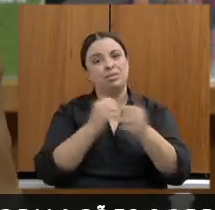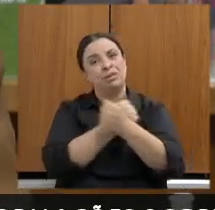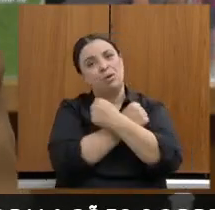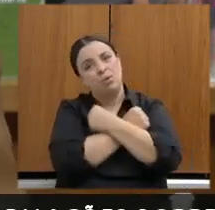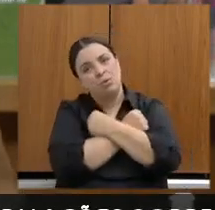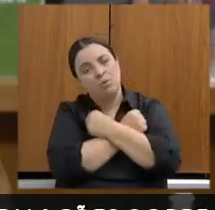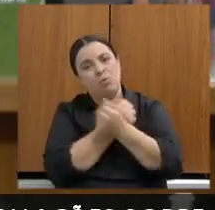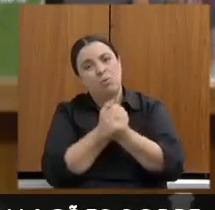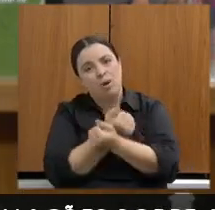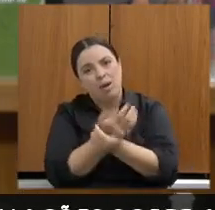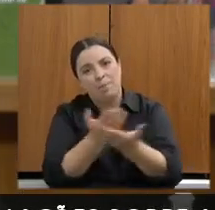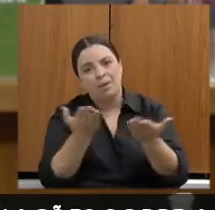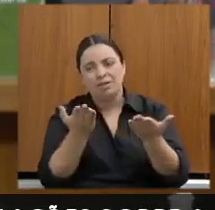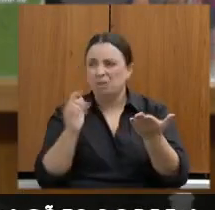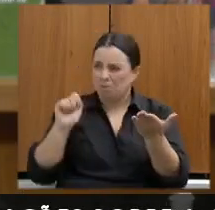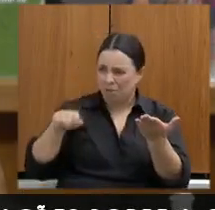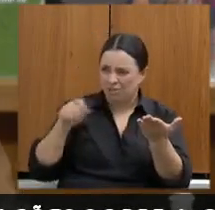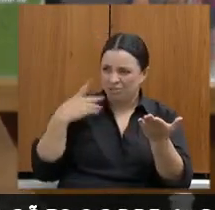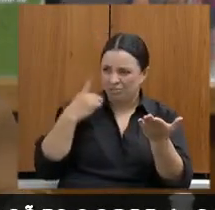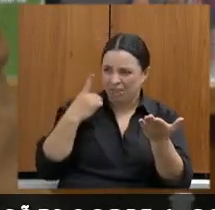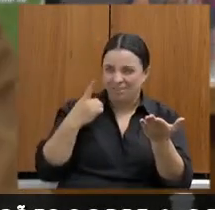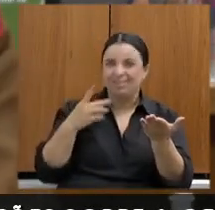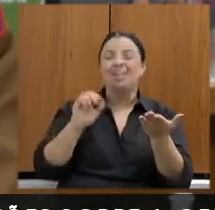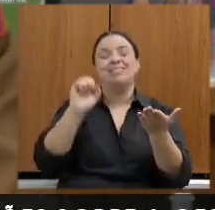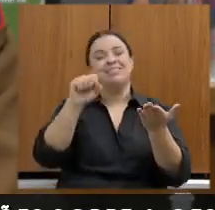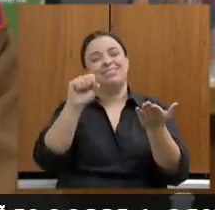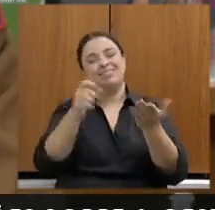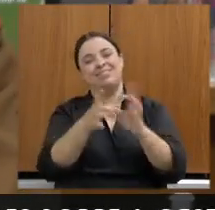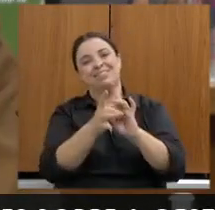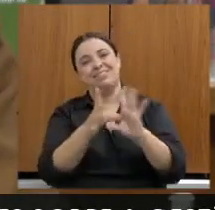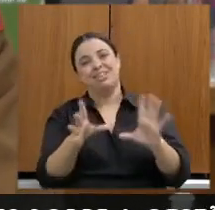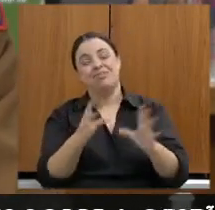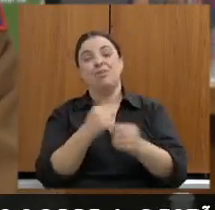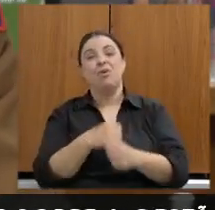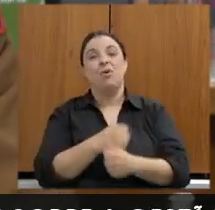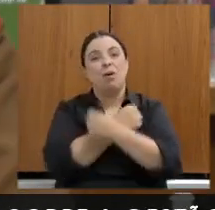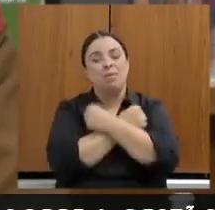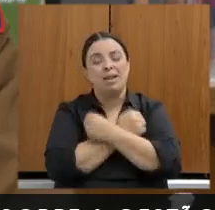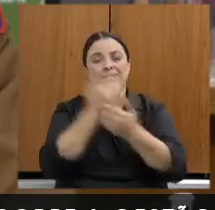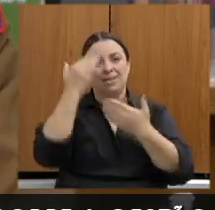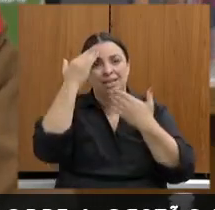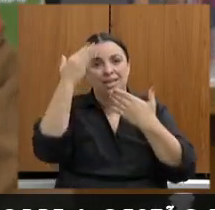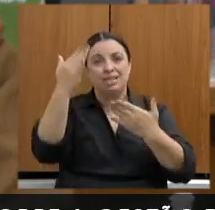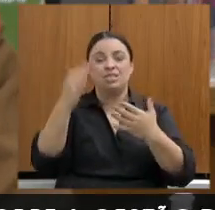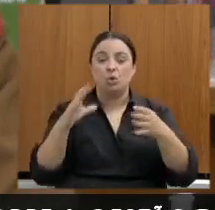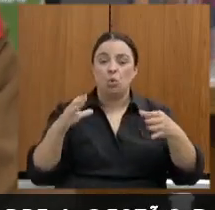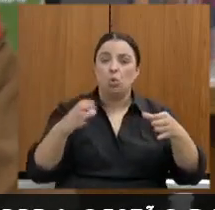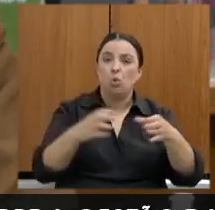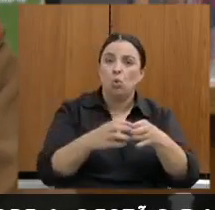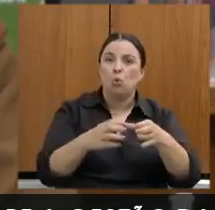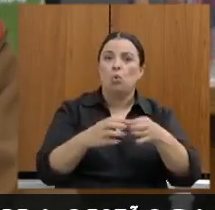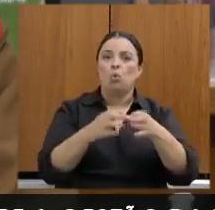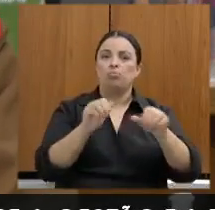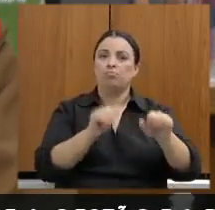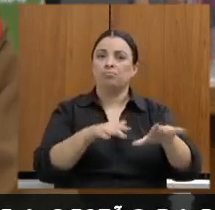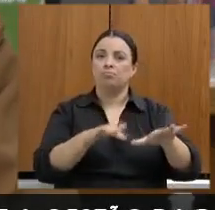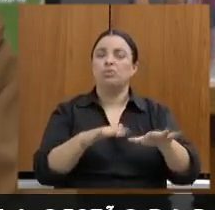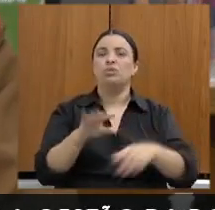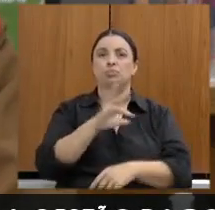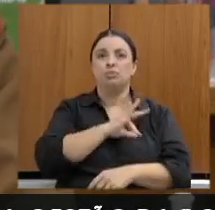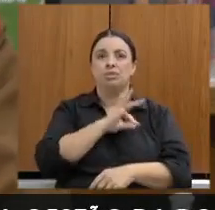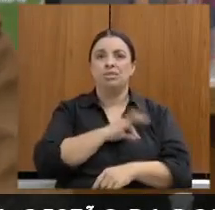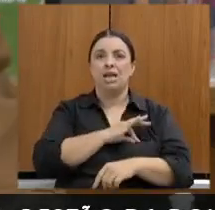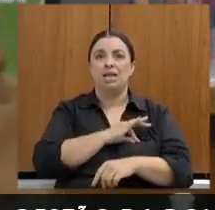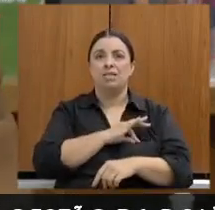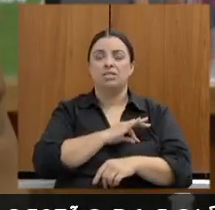essa oportunidade ele pode fazer isso né Deputado pode acabou agradecer a tropa Nossa que tá aí de noite né A Nossa tropa aí que